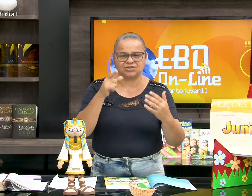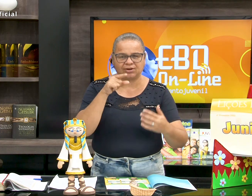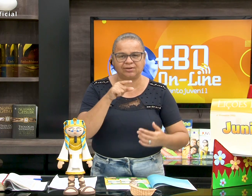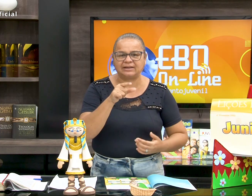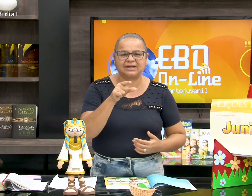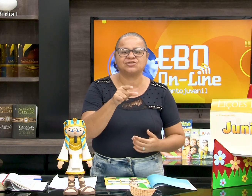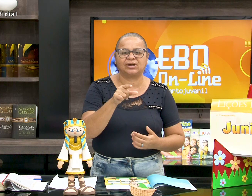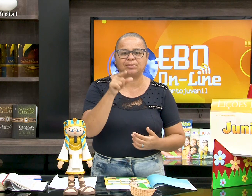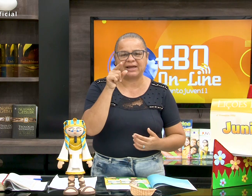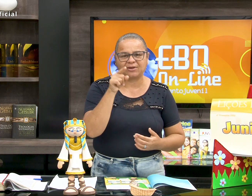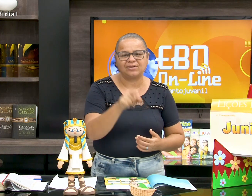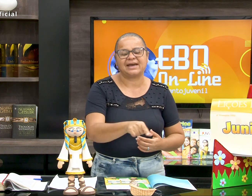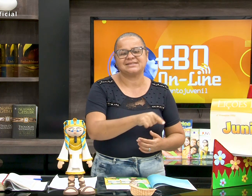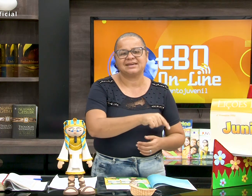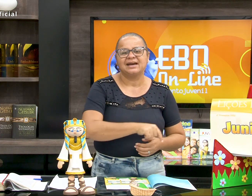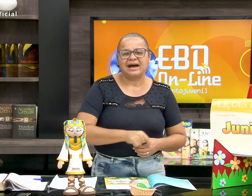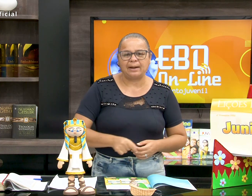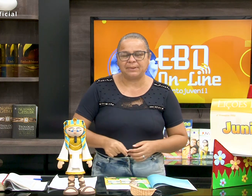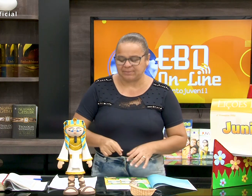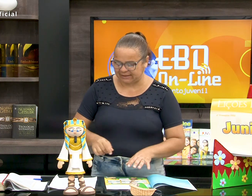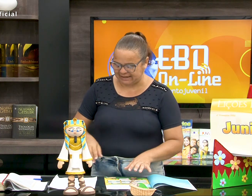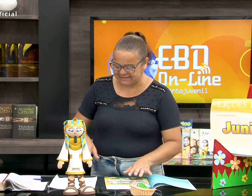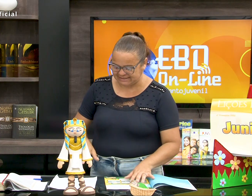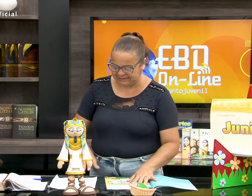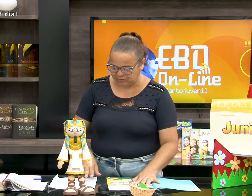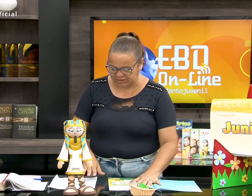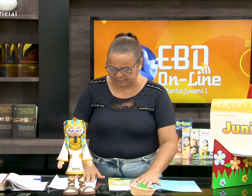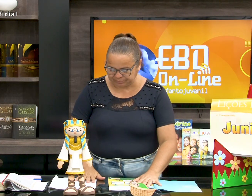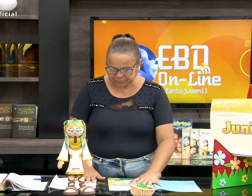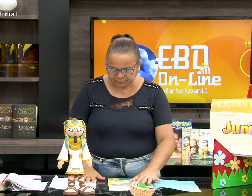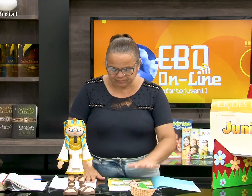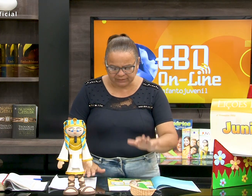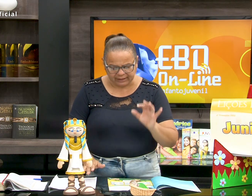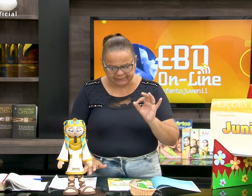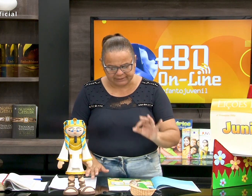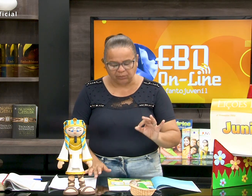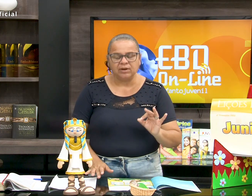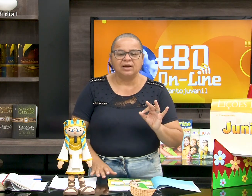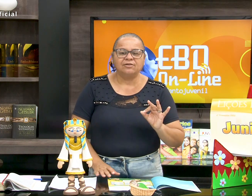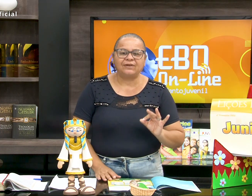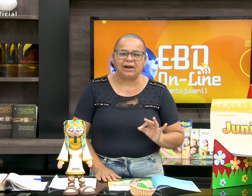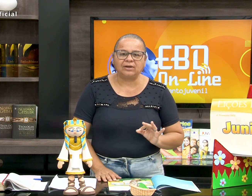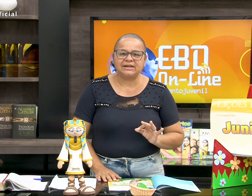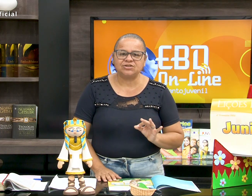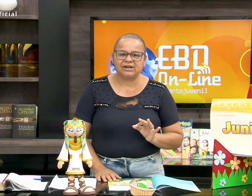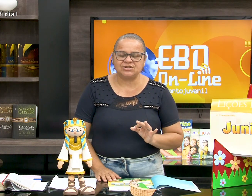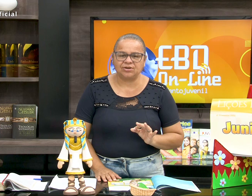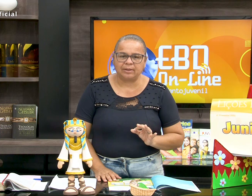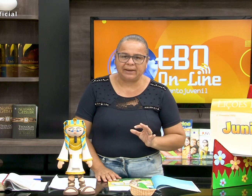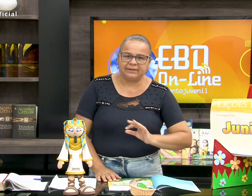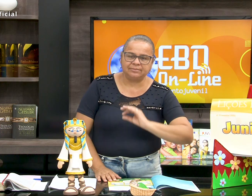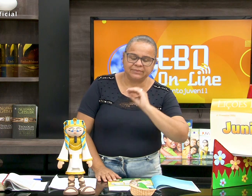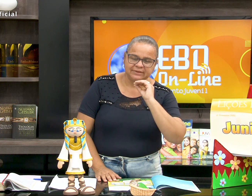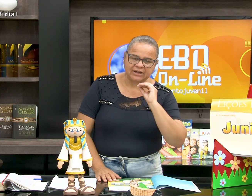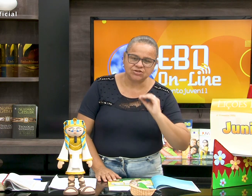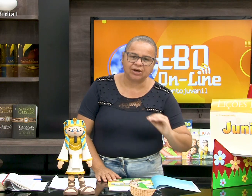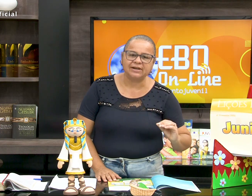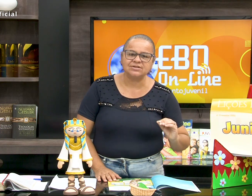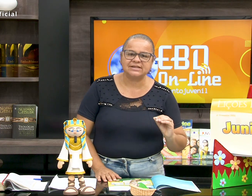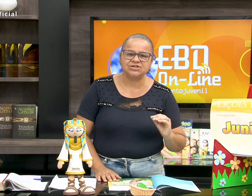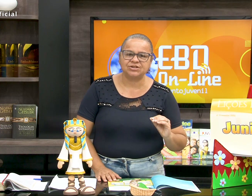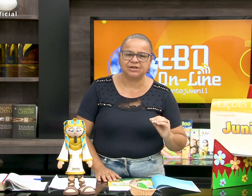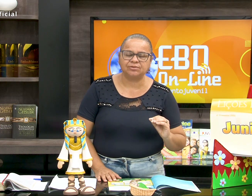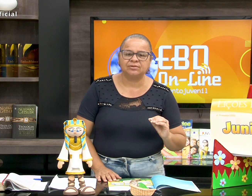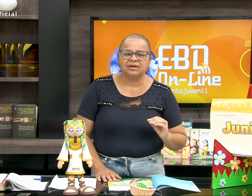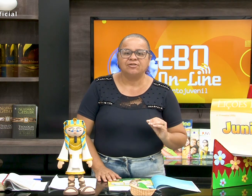também na história, porque ele conhece a Bíblia, graças a Deus, né? Então, falou da história de Joquebede, da história